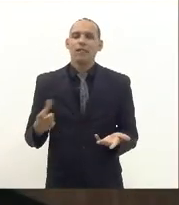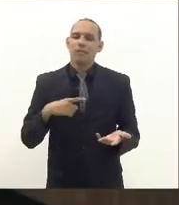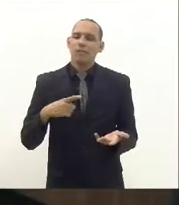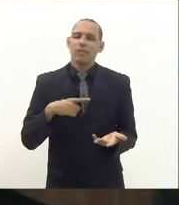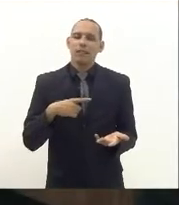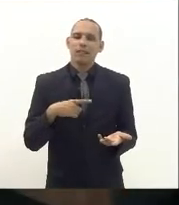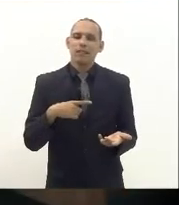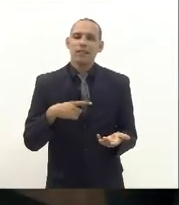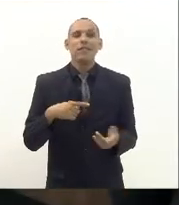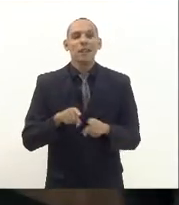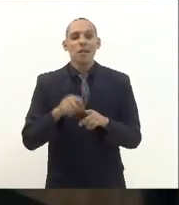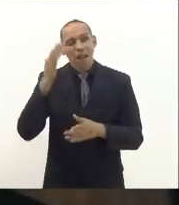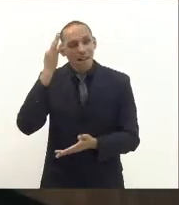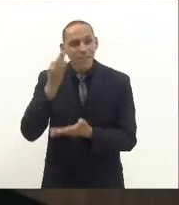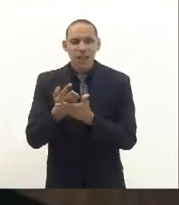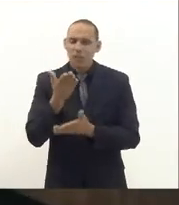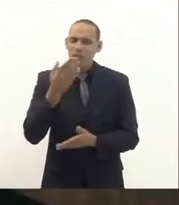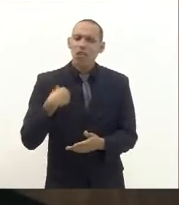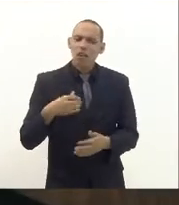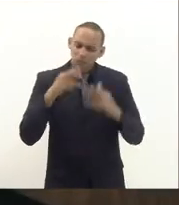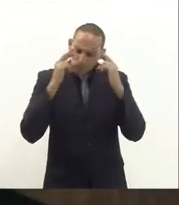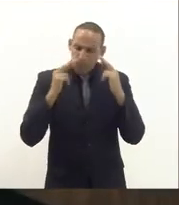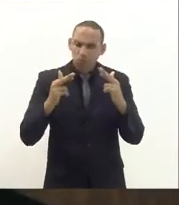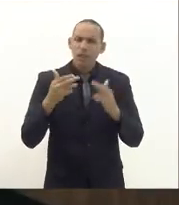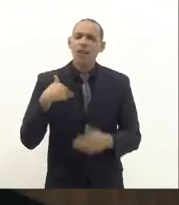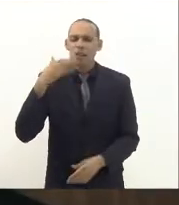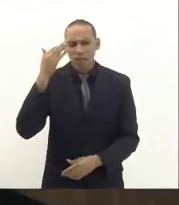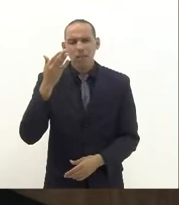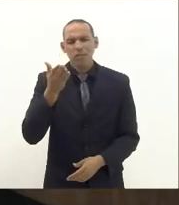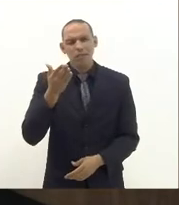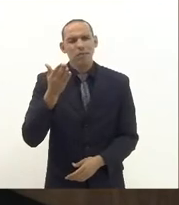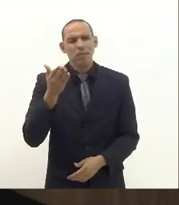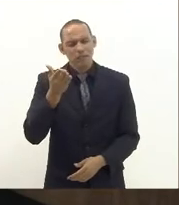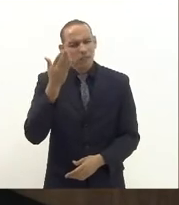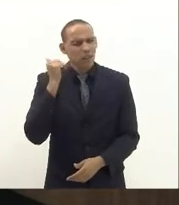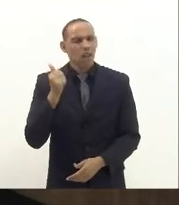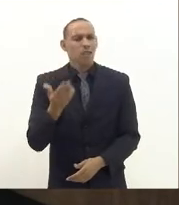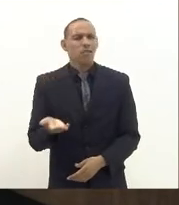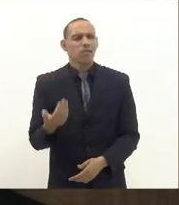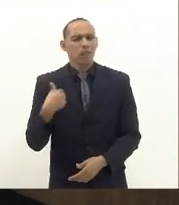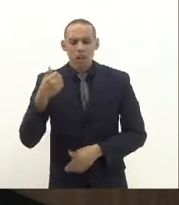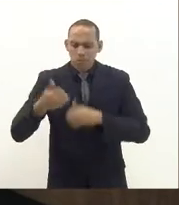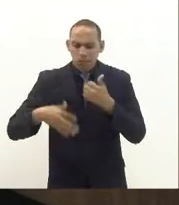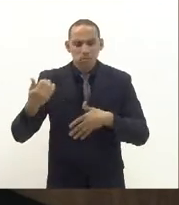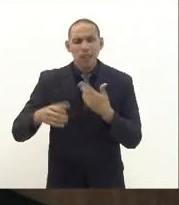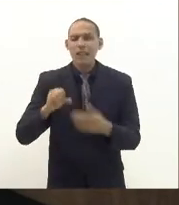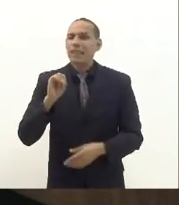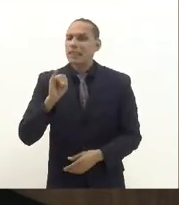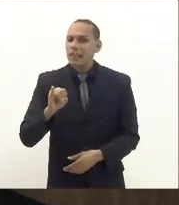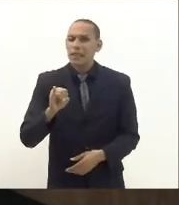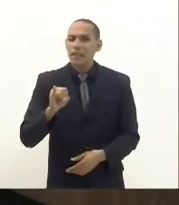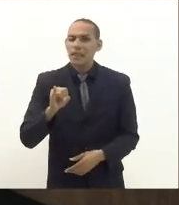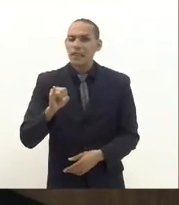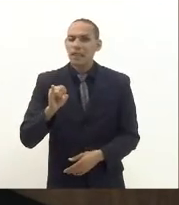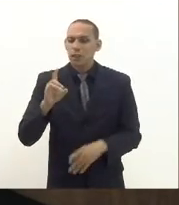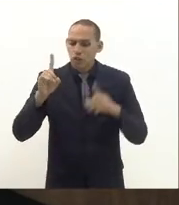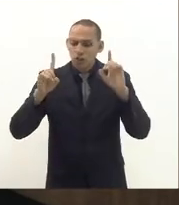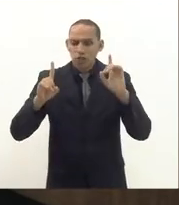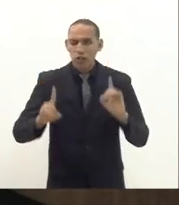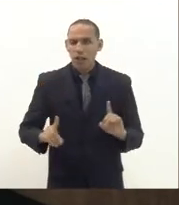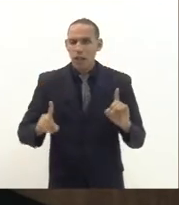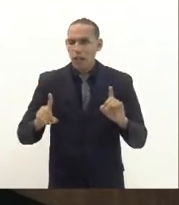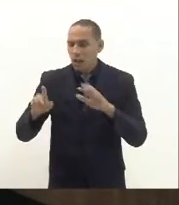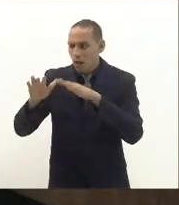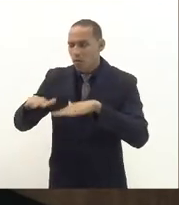a partir da sua fé a qual o respeito muito e a senhora sabe bem do que falo aqui que se não tiver direitos para os nossos